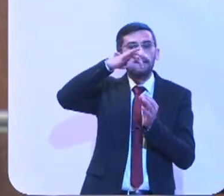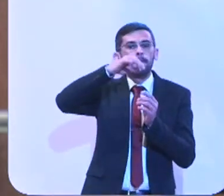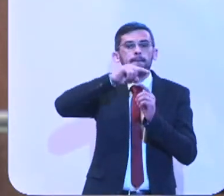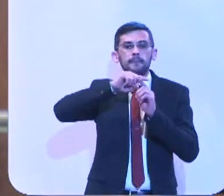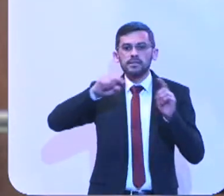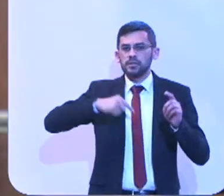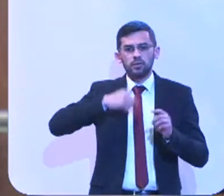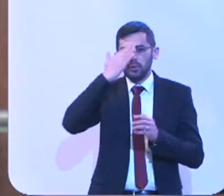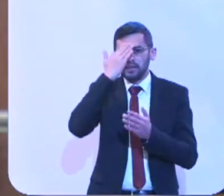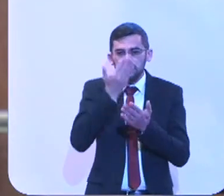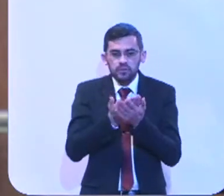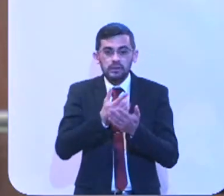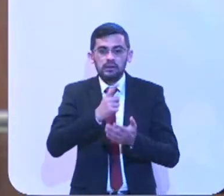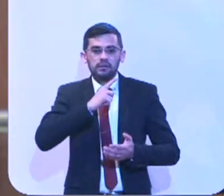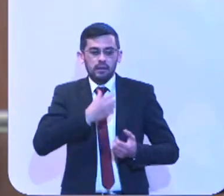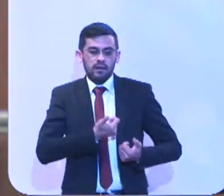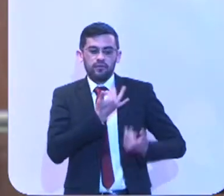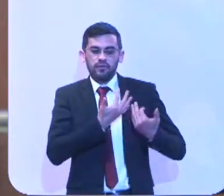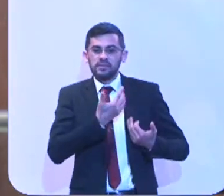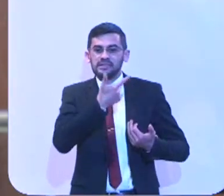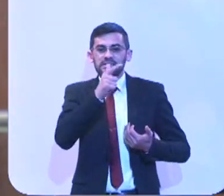mover do Espírito Santo de Deus.